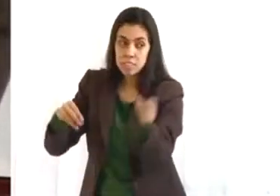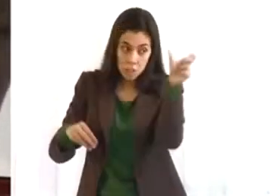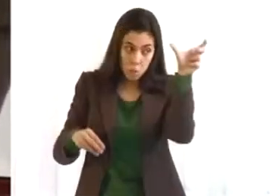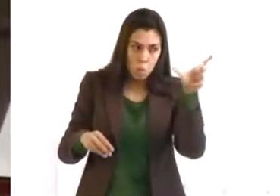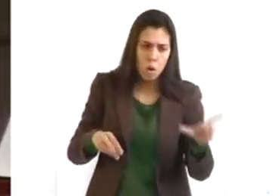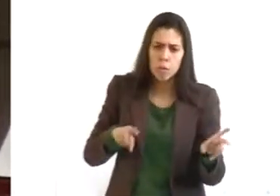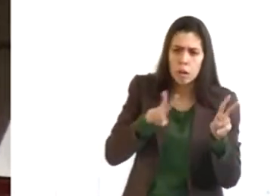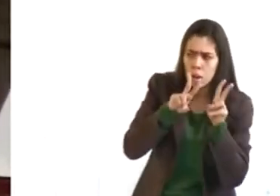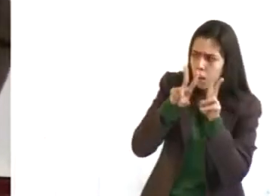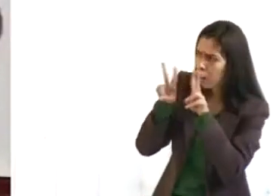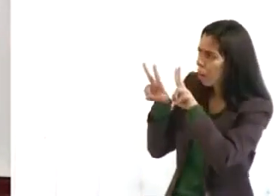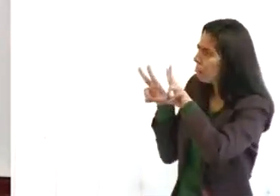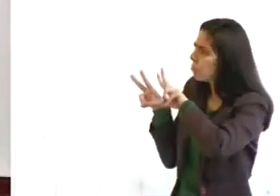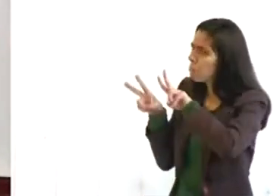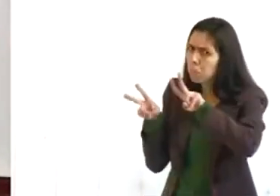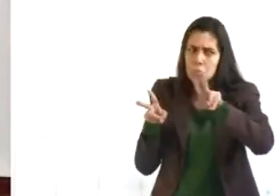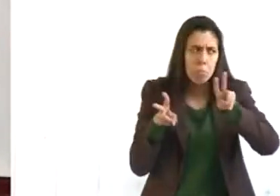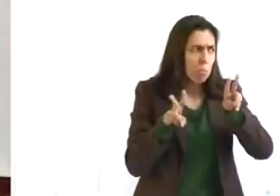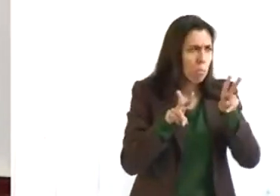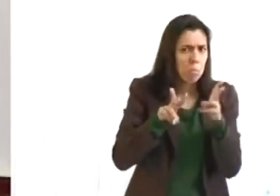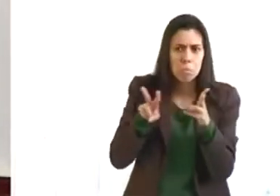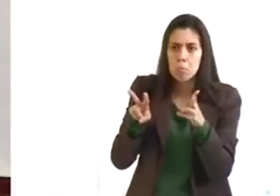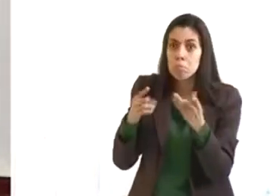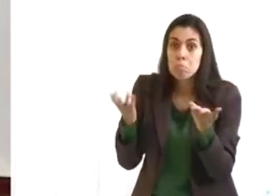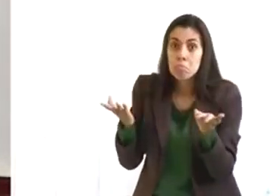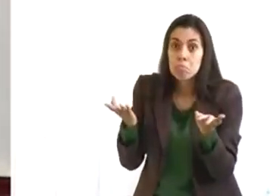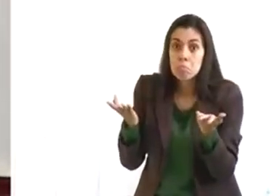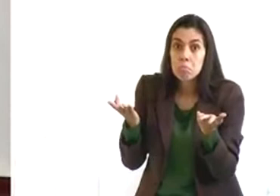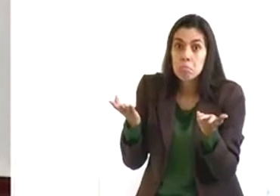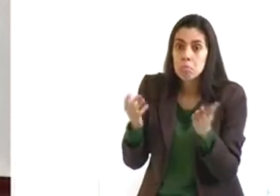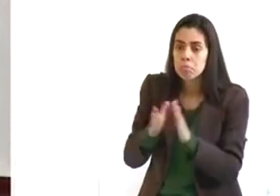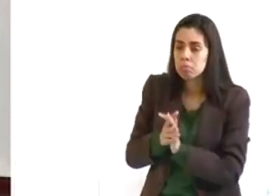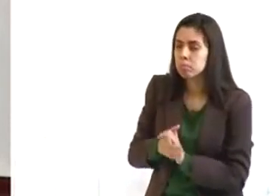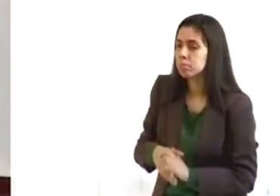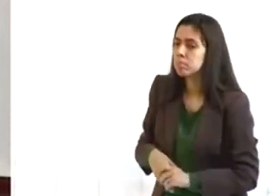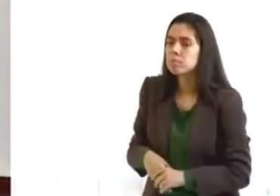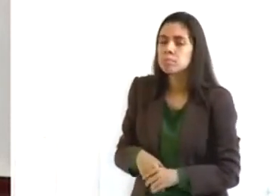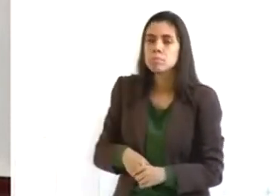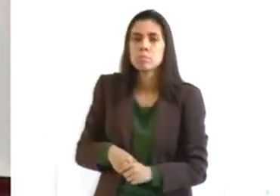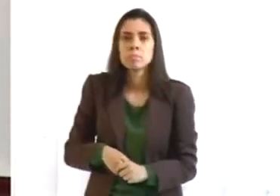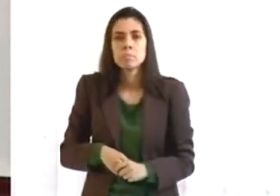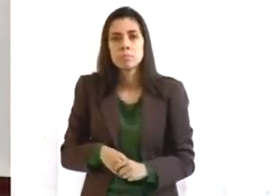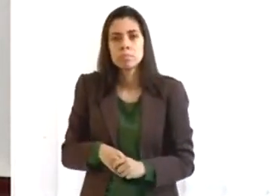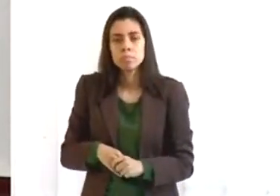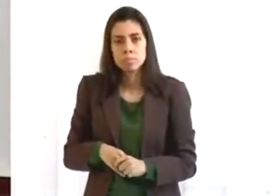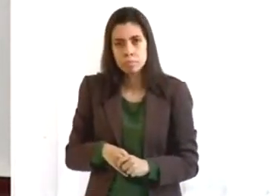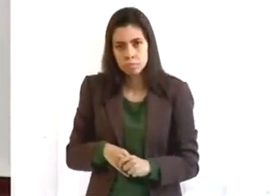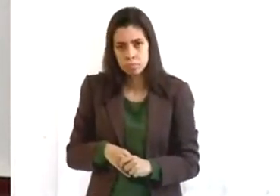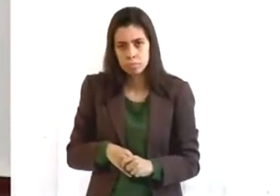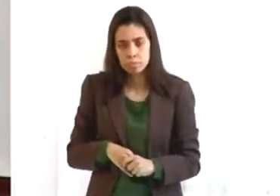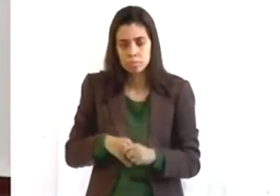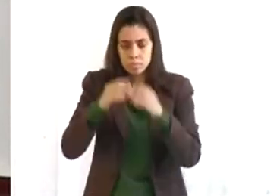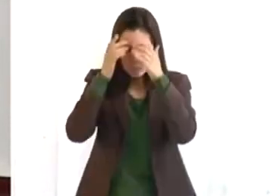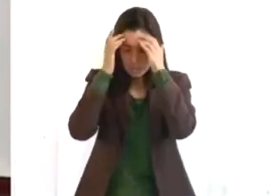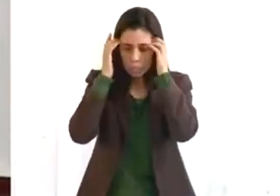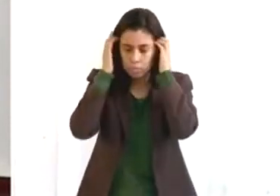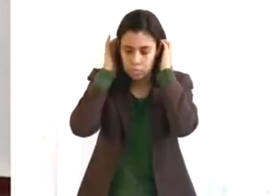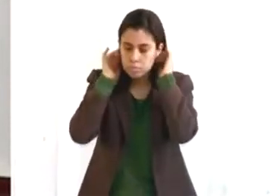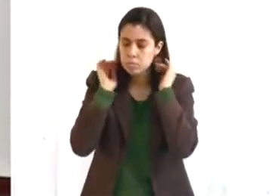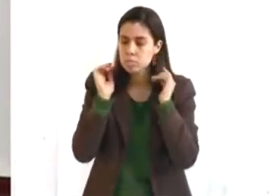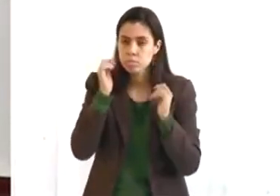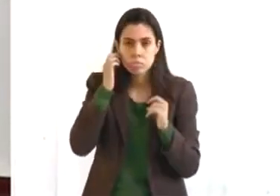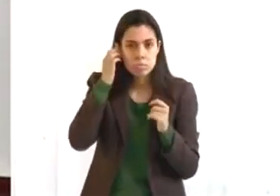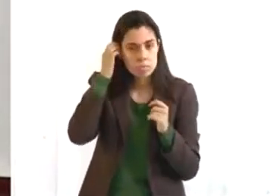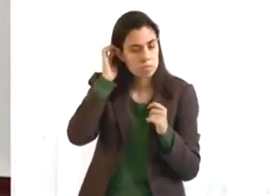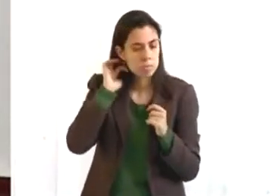E você vai receber a informação, eles não estavam indo na região sul, eles não estavam indo para a Etiópia, eu não sei quanto tempo percorreu ali essa carruagem